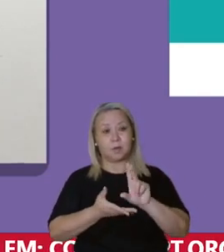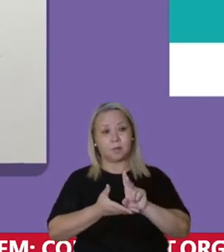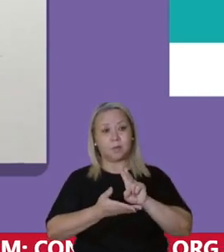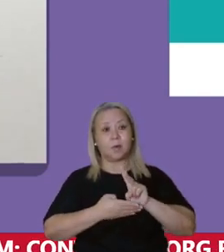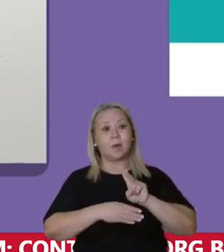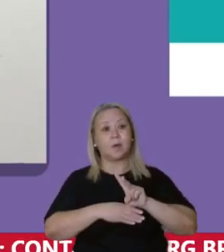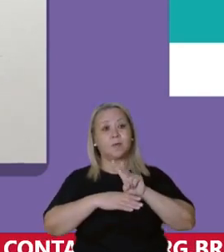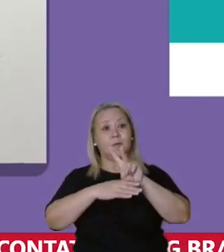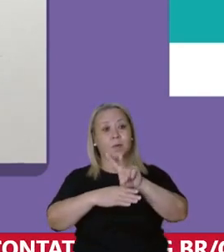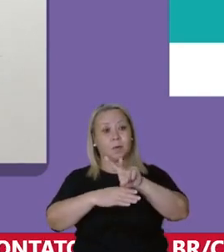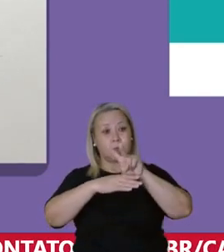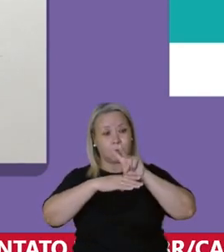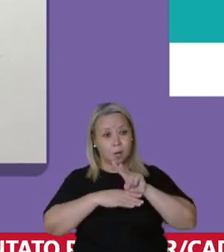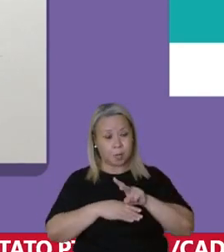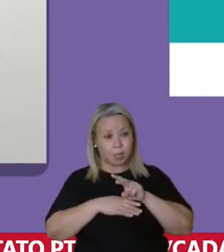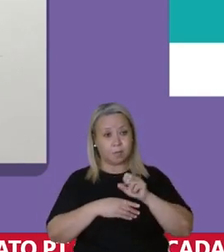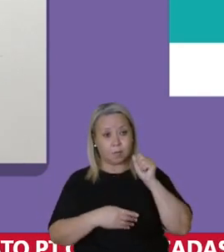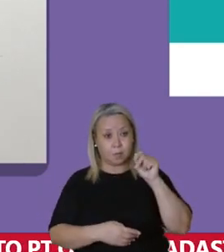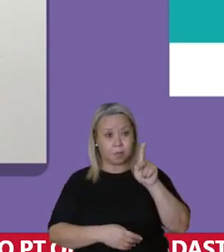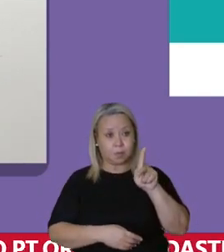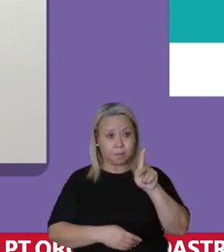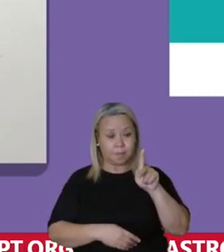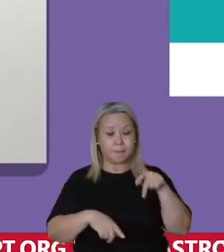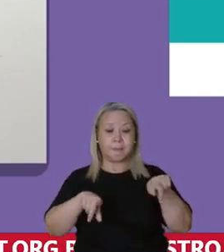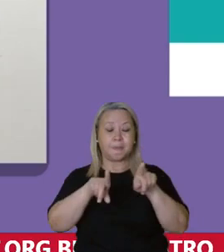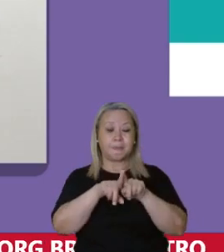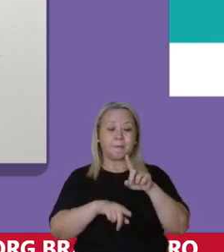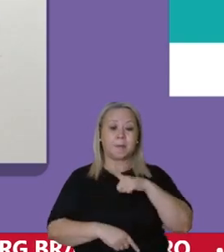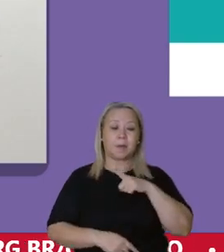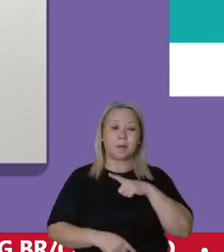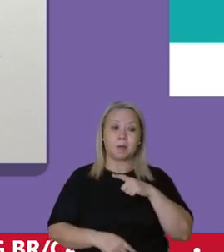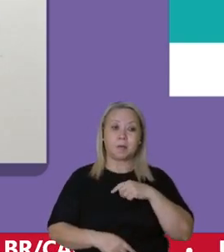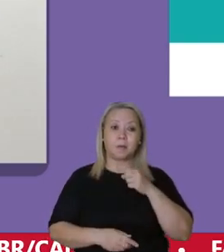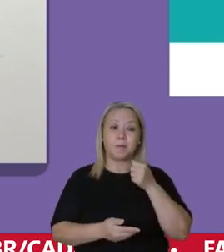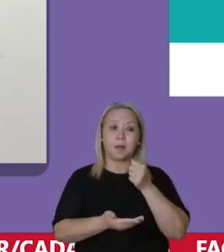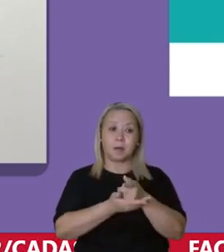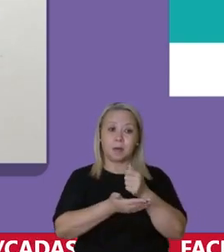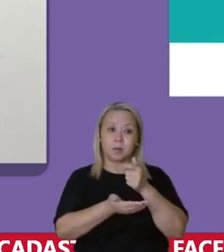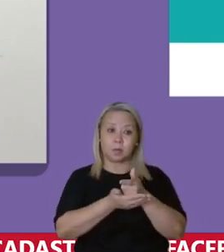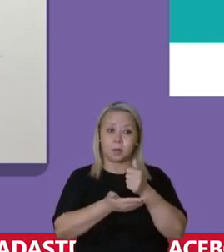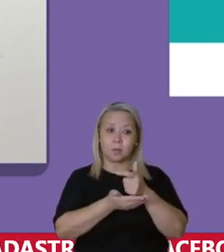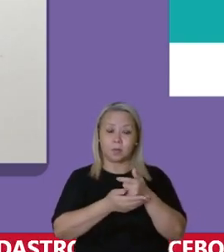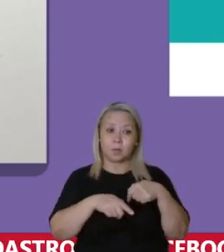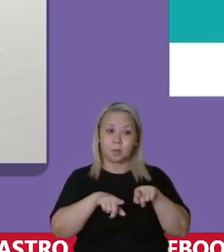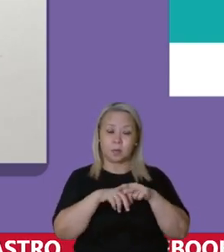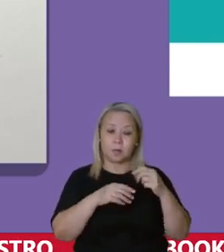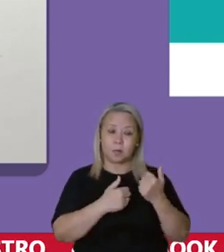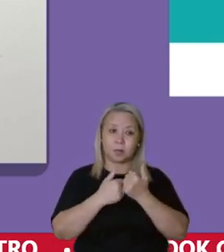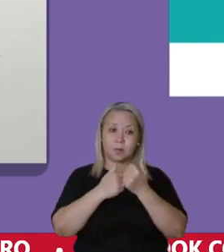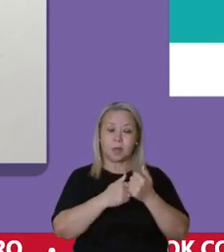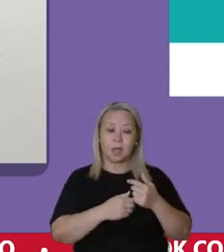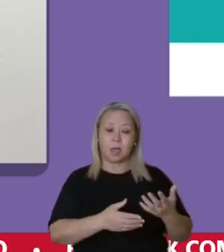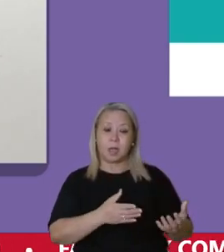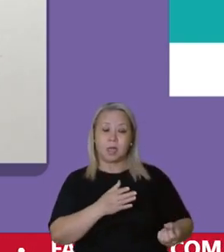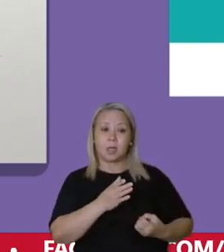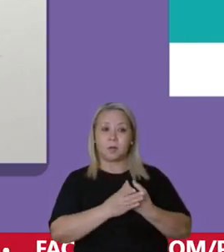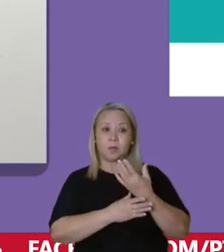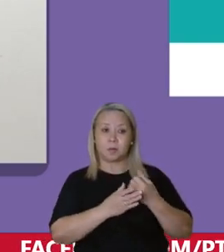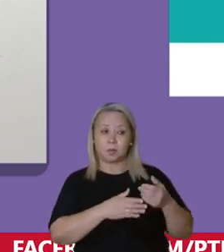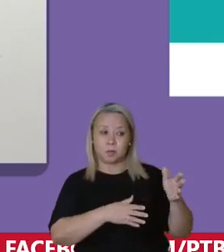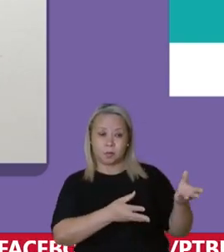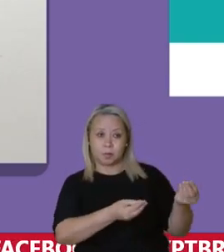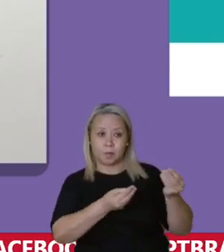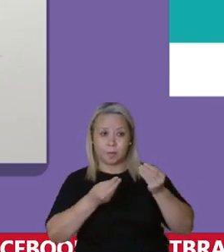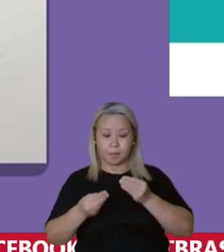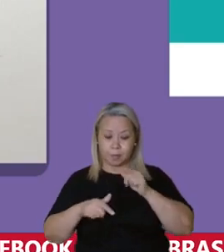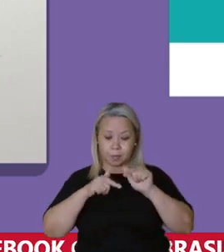Seguridade Social. Além disso, tem as contribuições que são oriundas dos